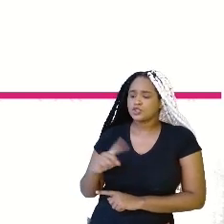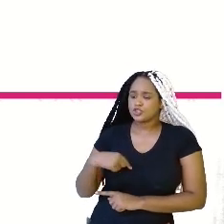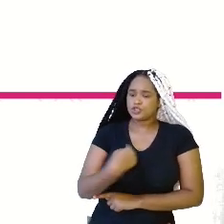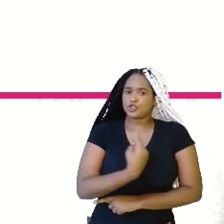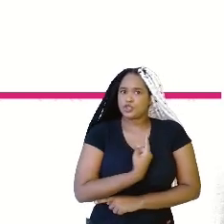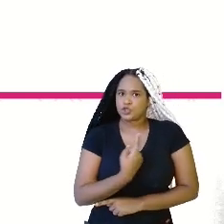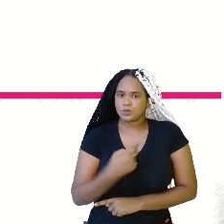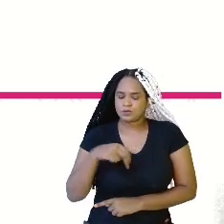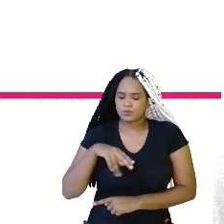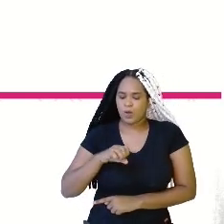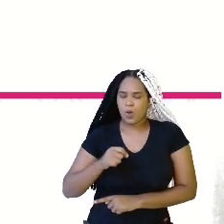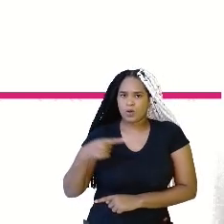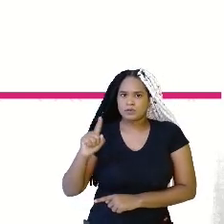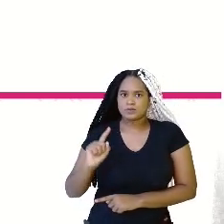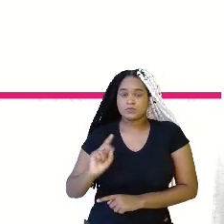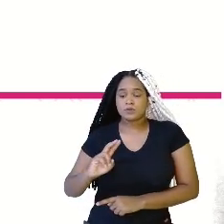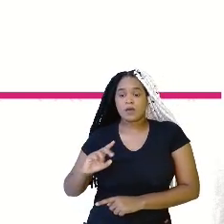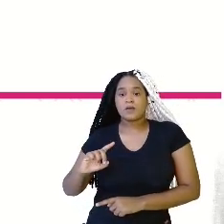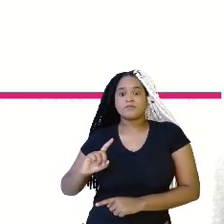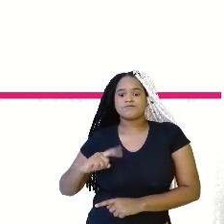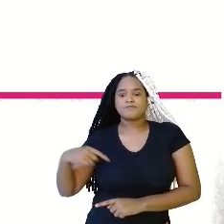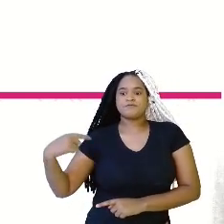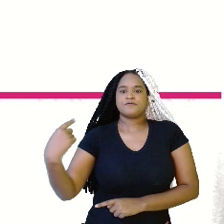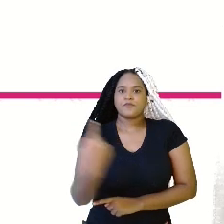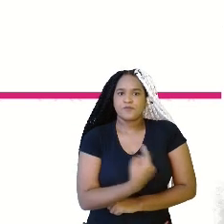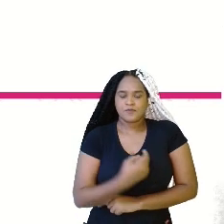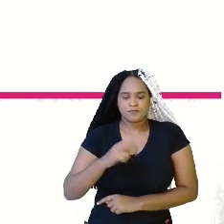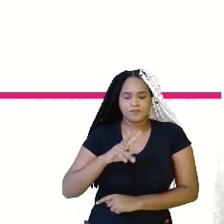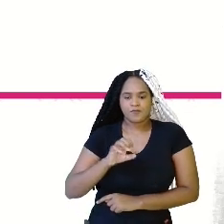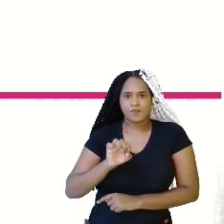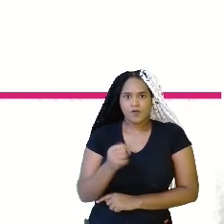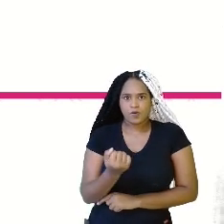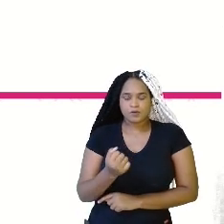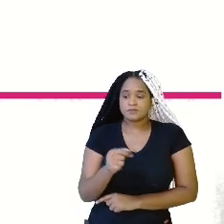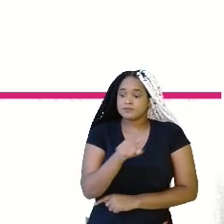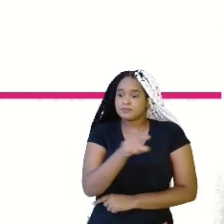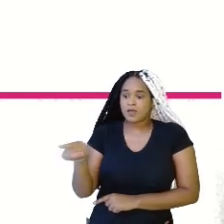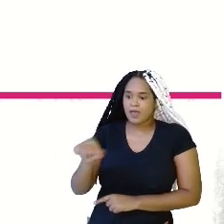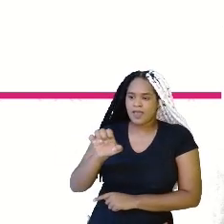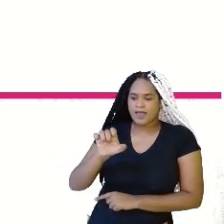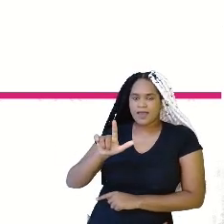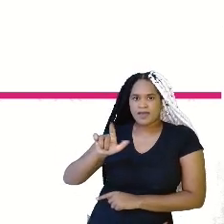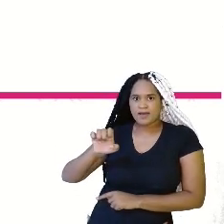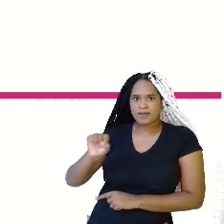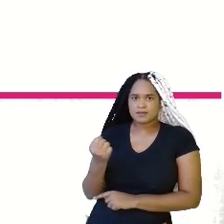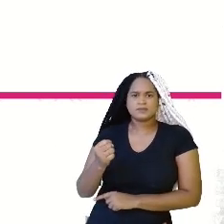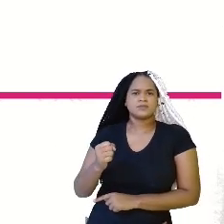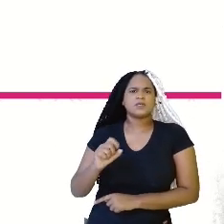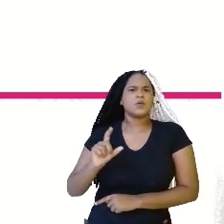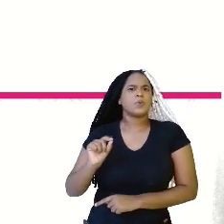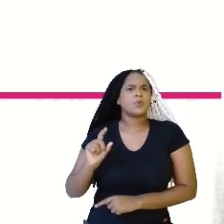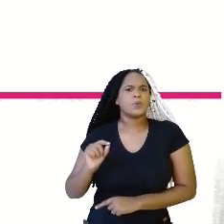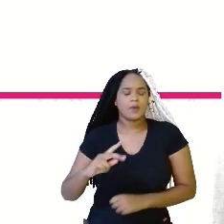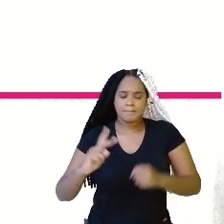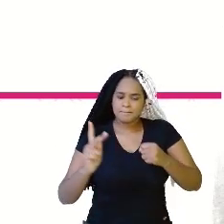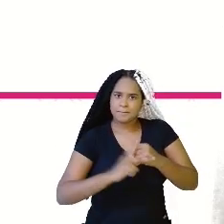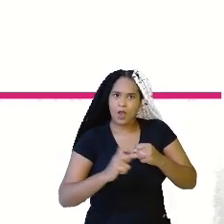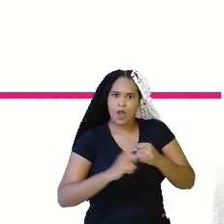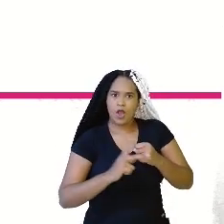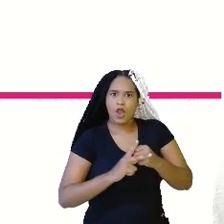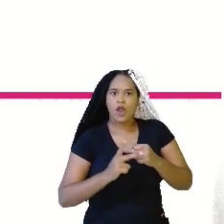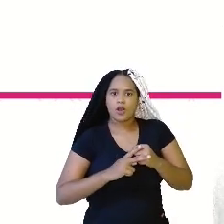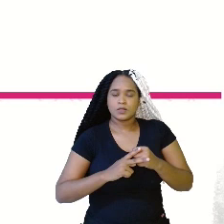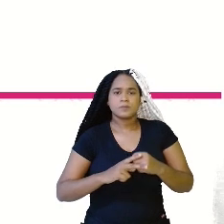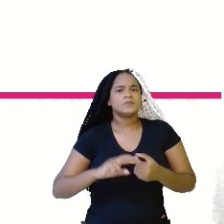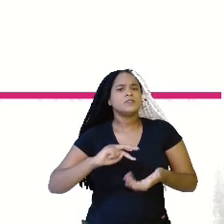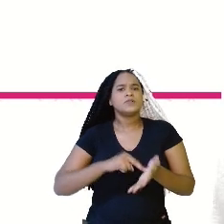são essas palavras? Essas palavras são pronomes. Pronomes são palavras utilizadas para substituir